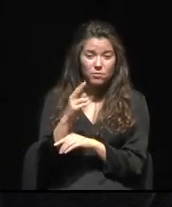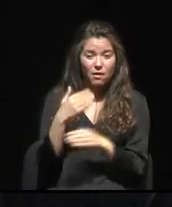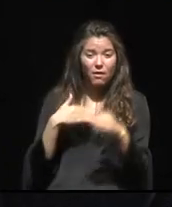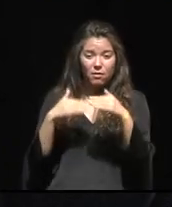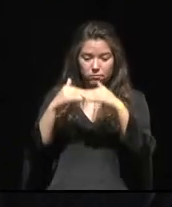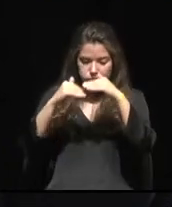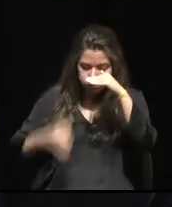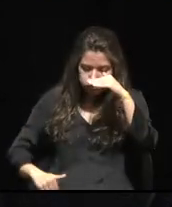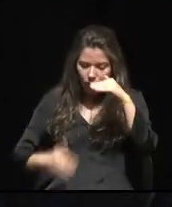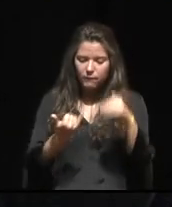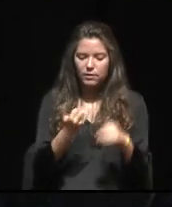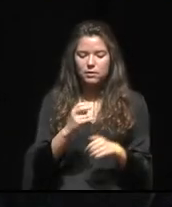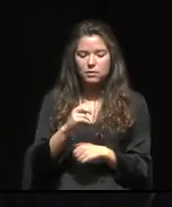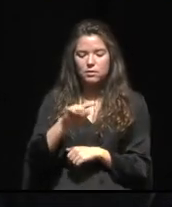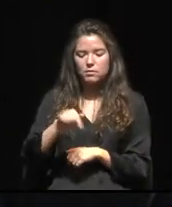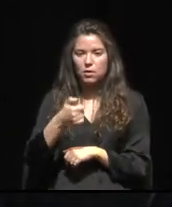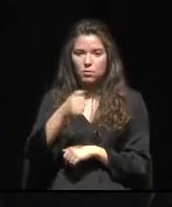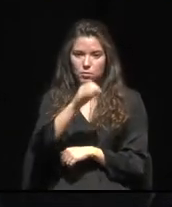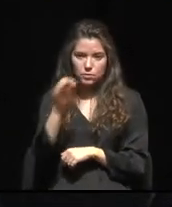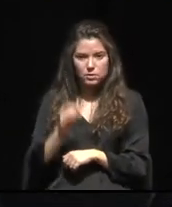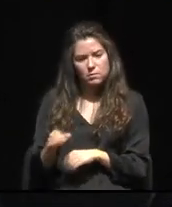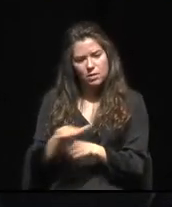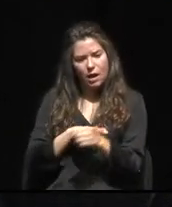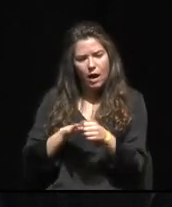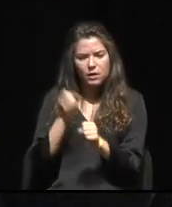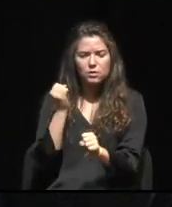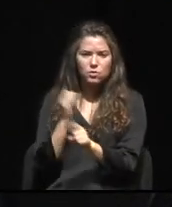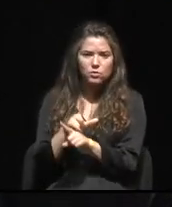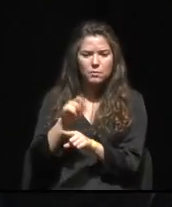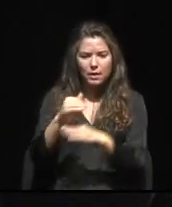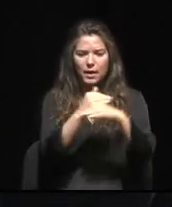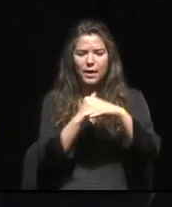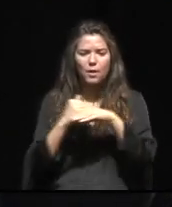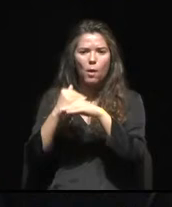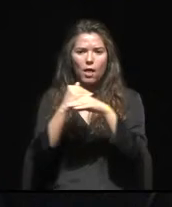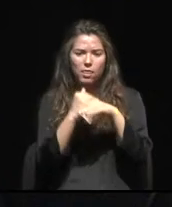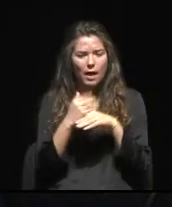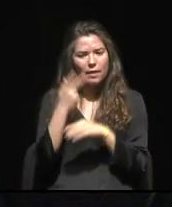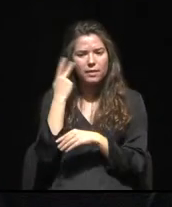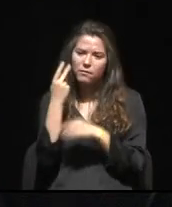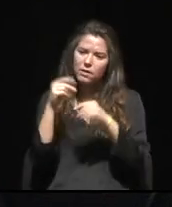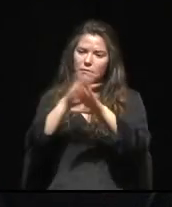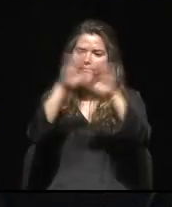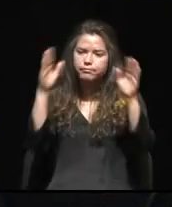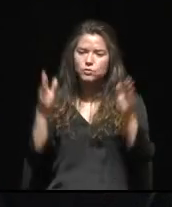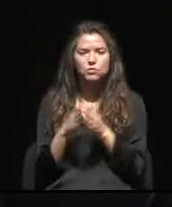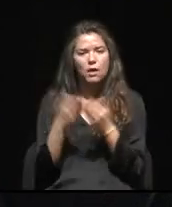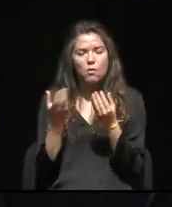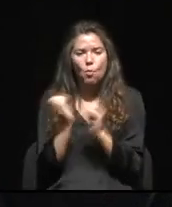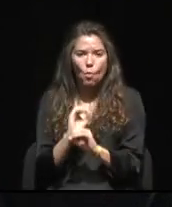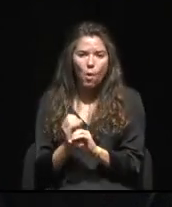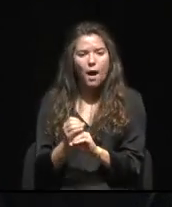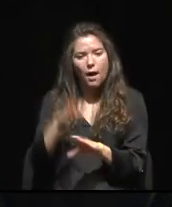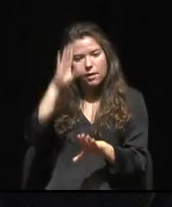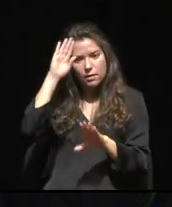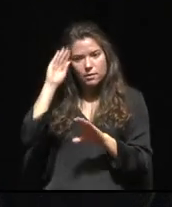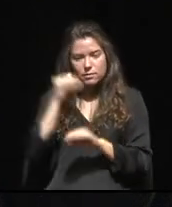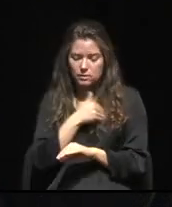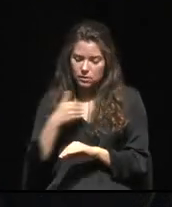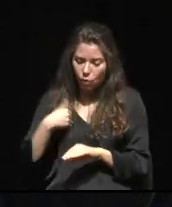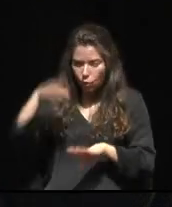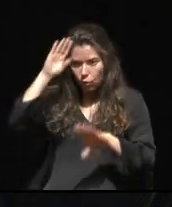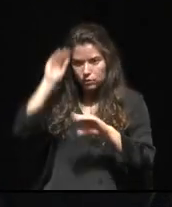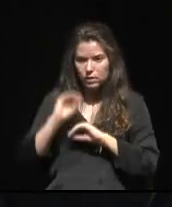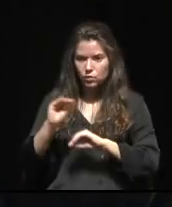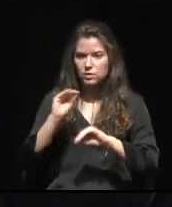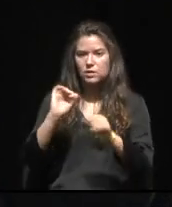2,5% mas também noutras áreas os obstáculos à igualdade plena na vida persistem na saúde na educação